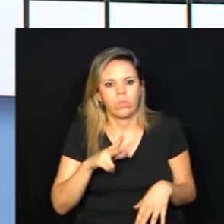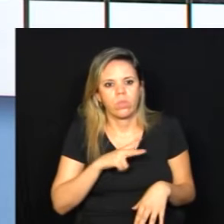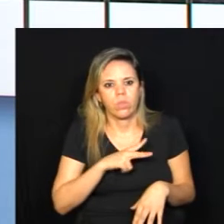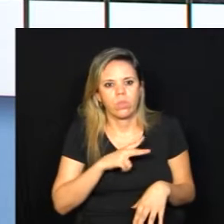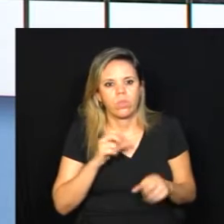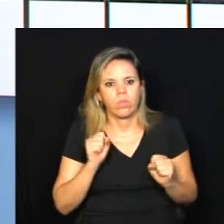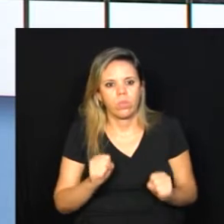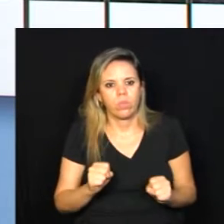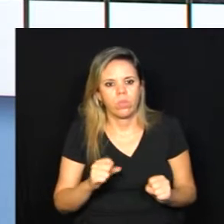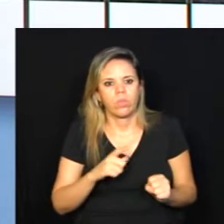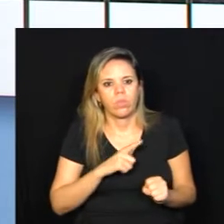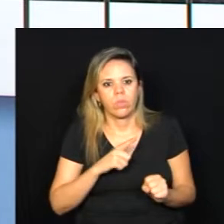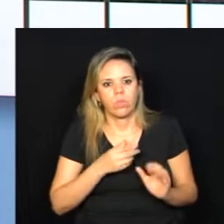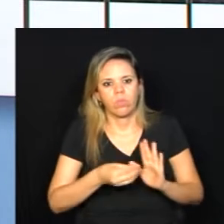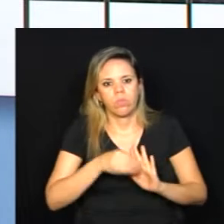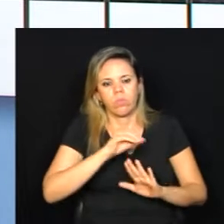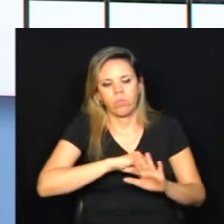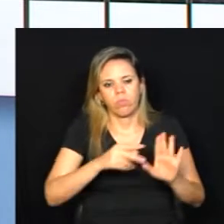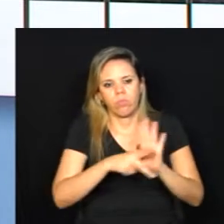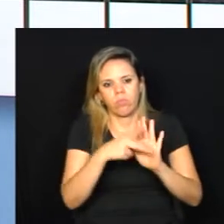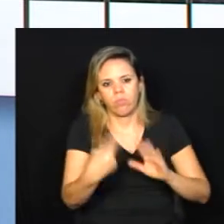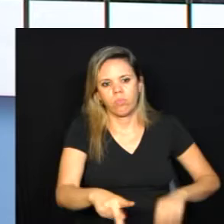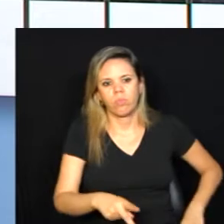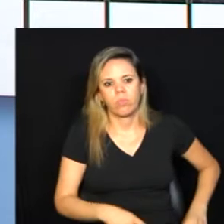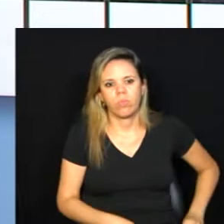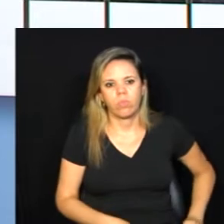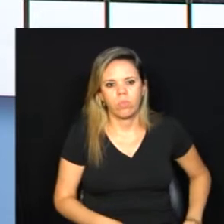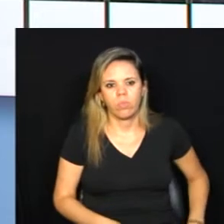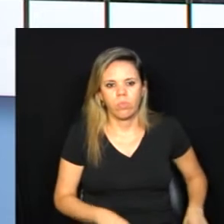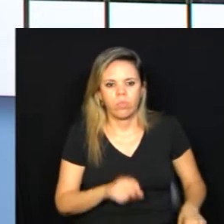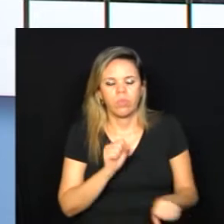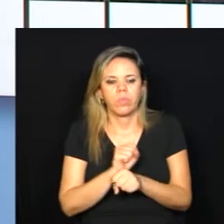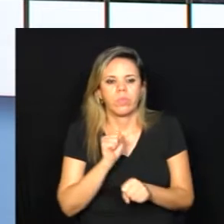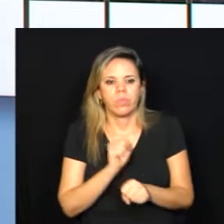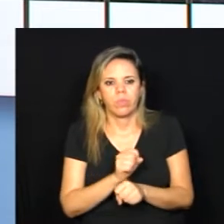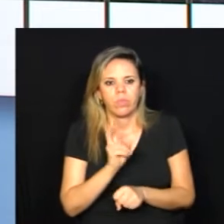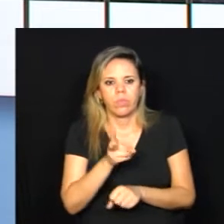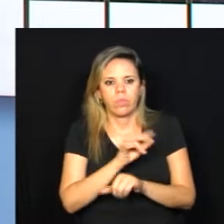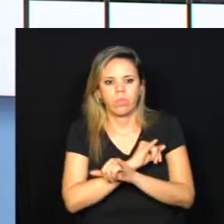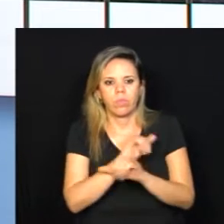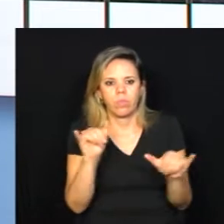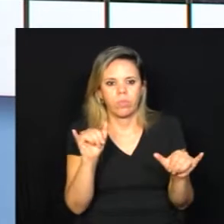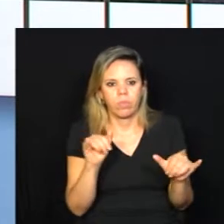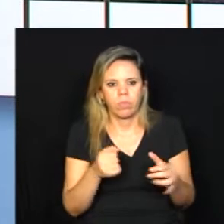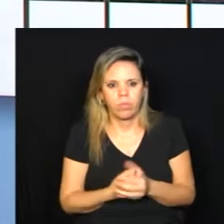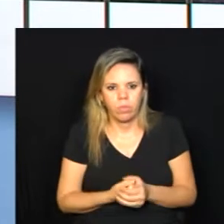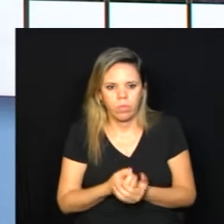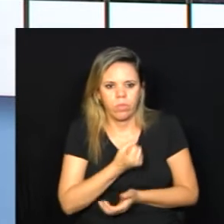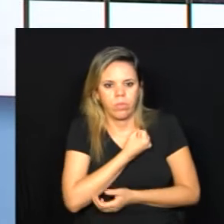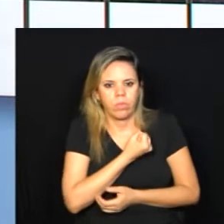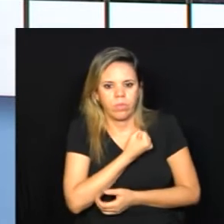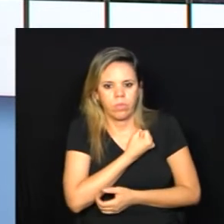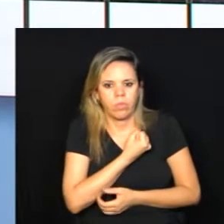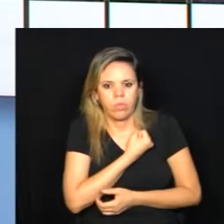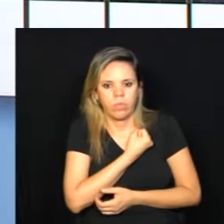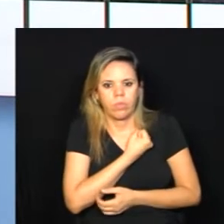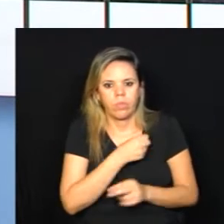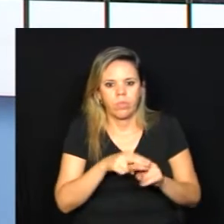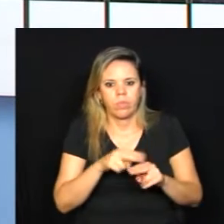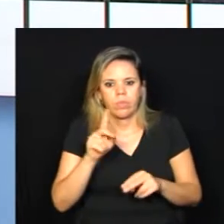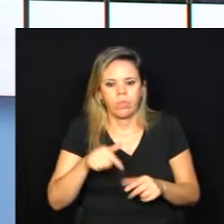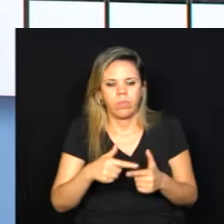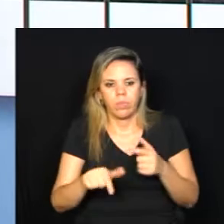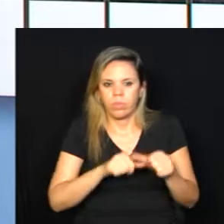poderão ter um calendário próprio. Então, a gente aguarda aí sempre o anúncio, devido aos números, essa situação